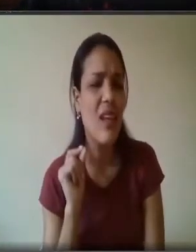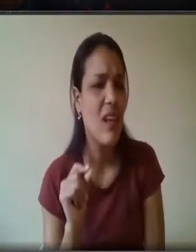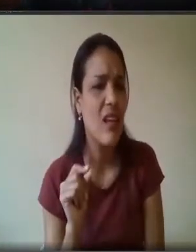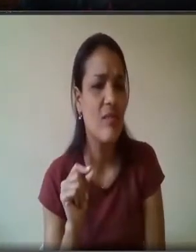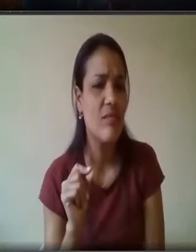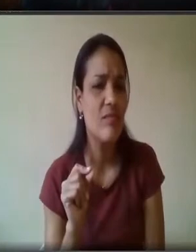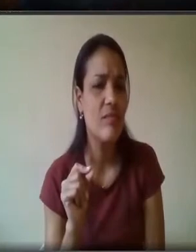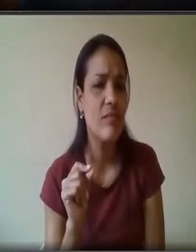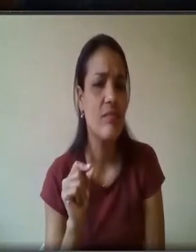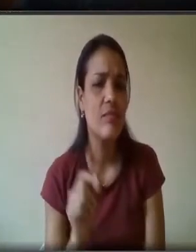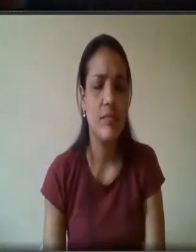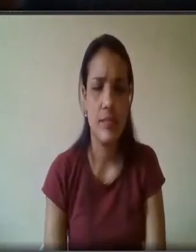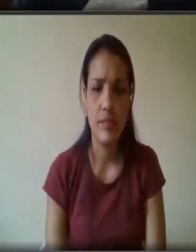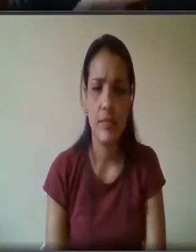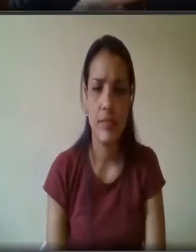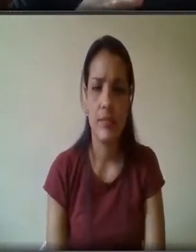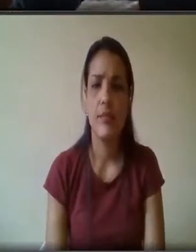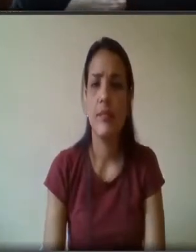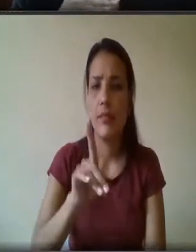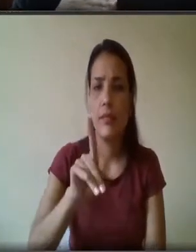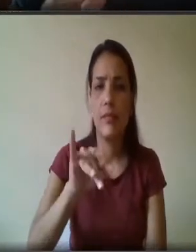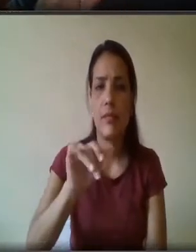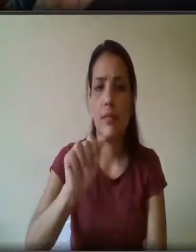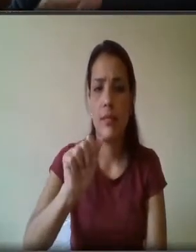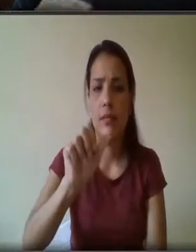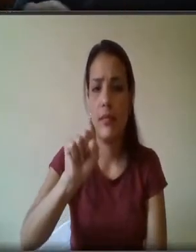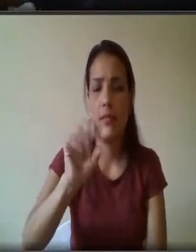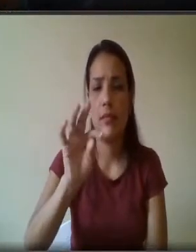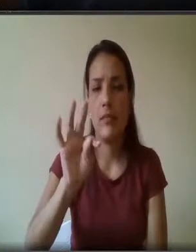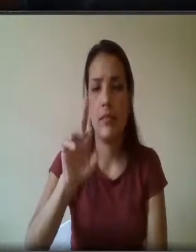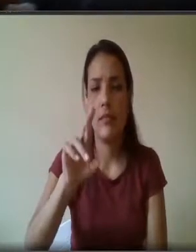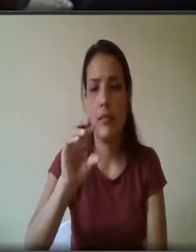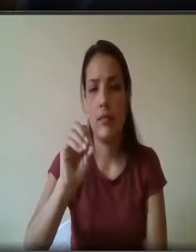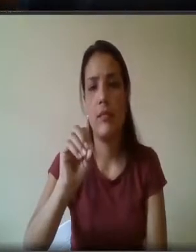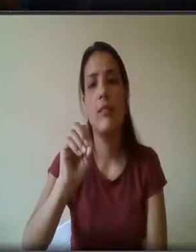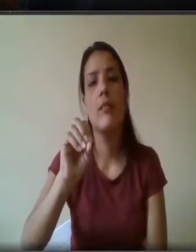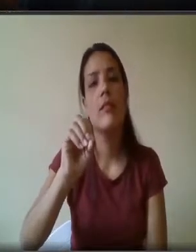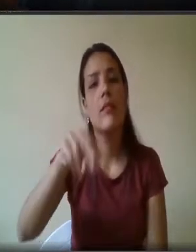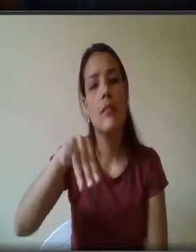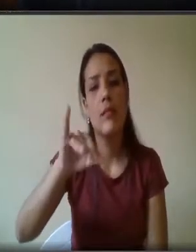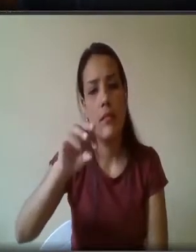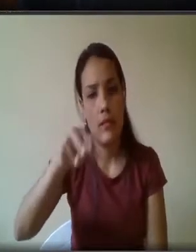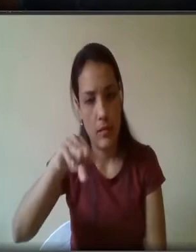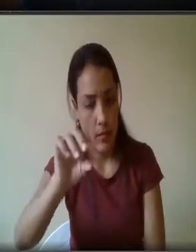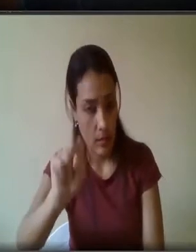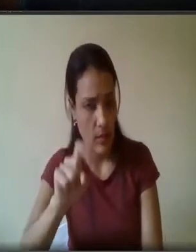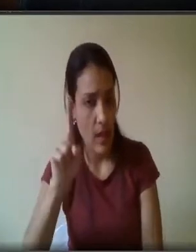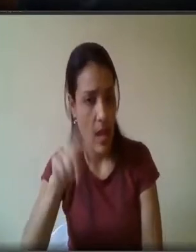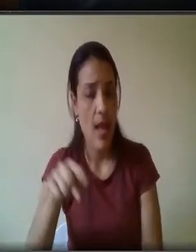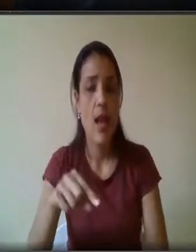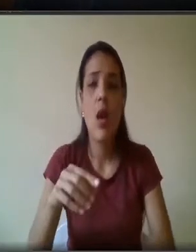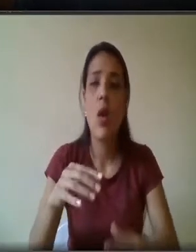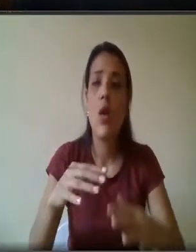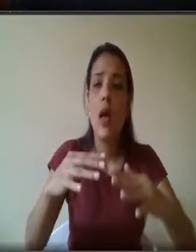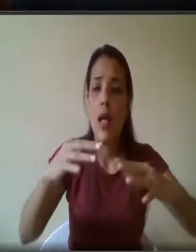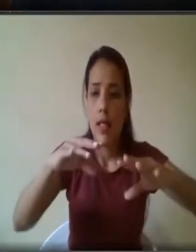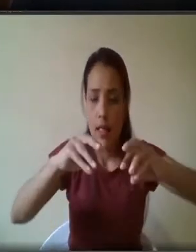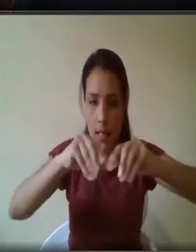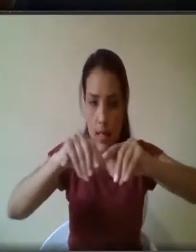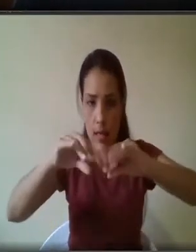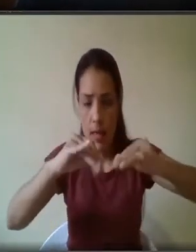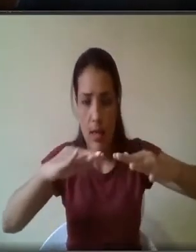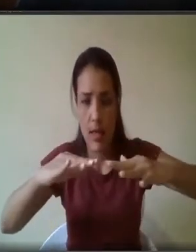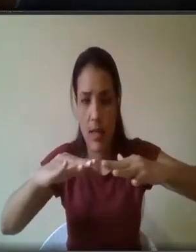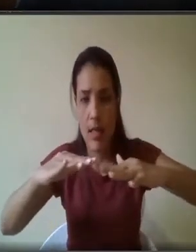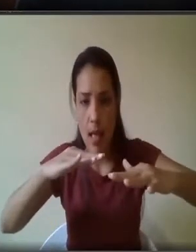diastrofismo? Diastrofismo são justamente as distorções que você tem na superfície terrestre